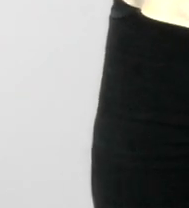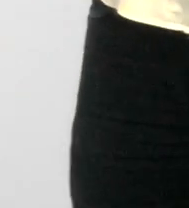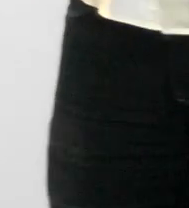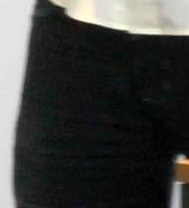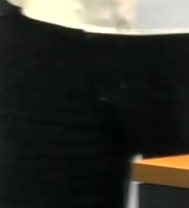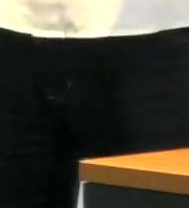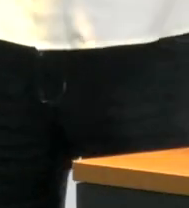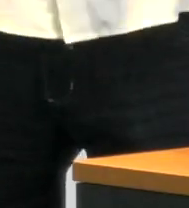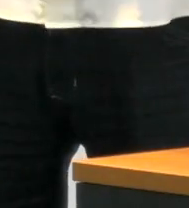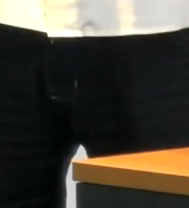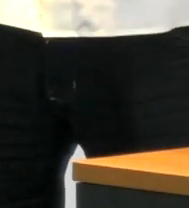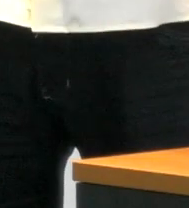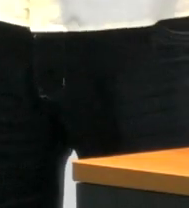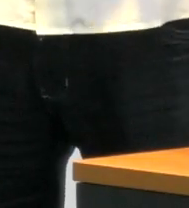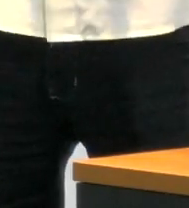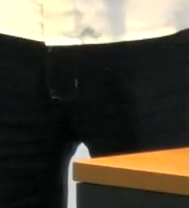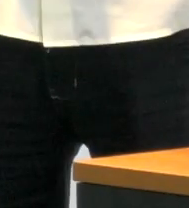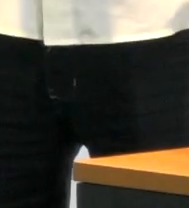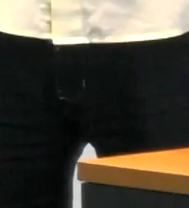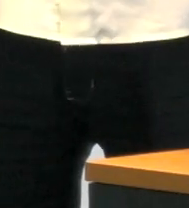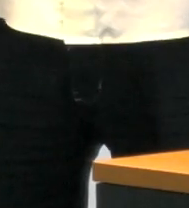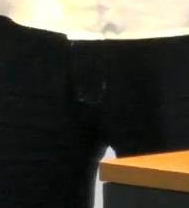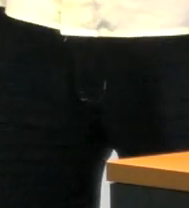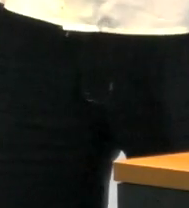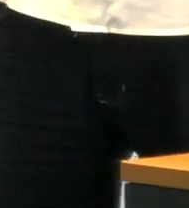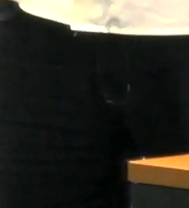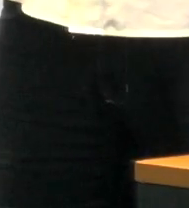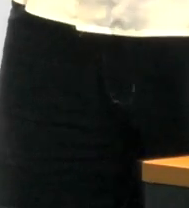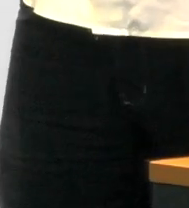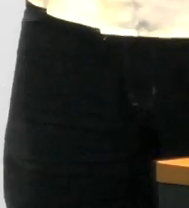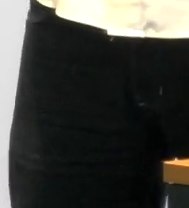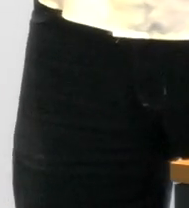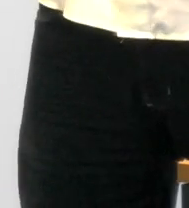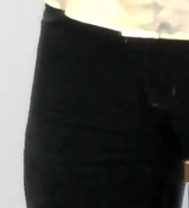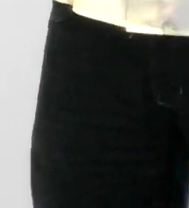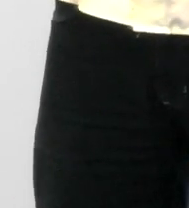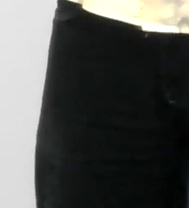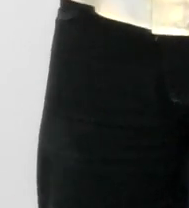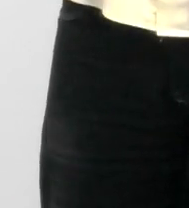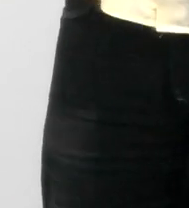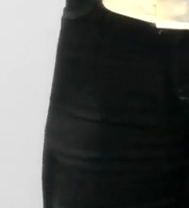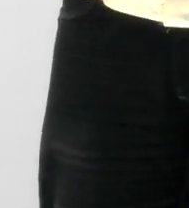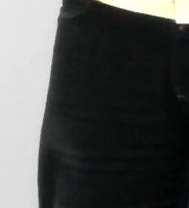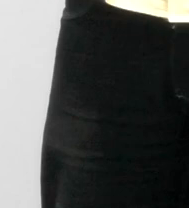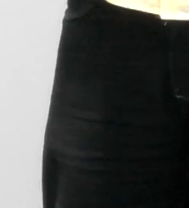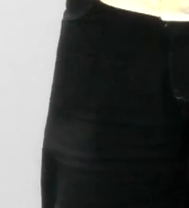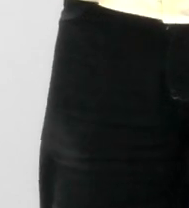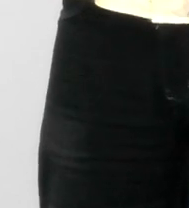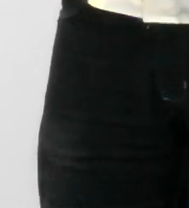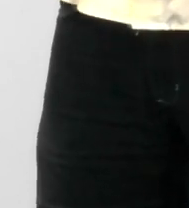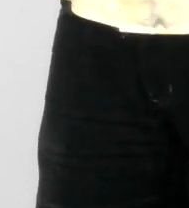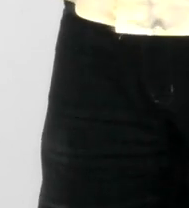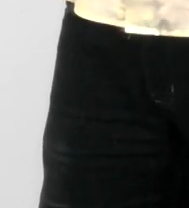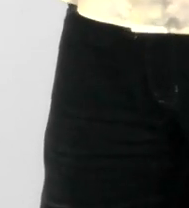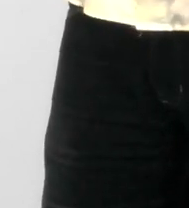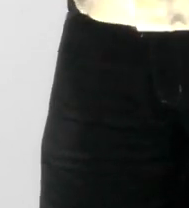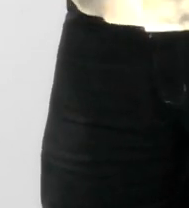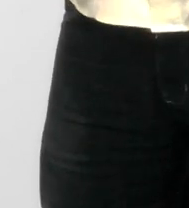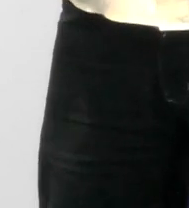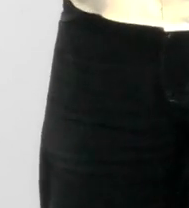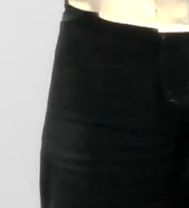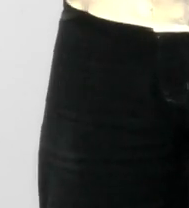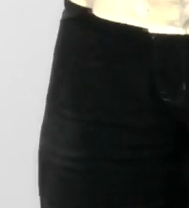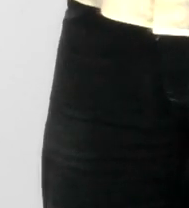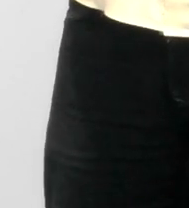descobri o laudo do meu filho por tudo que foi eh dito aqui por tudo que eu tenho percebido aqui medidas